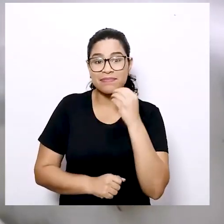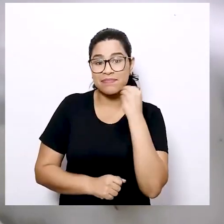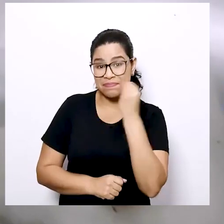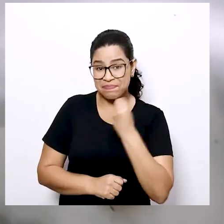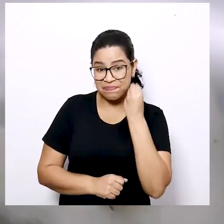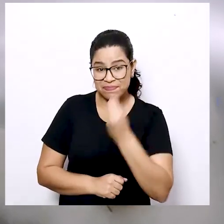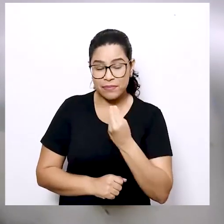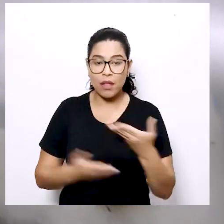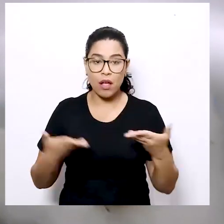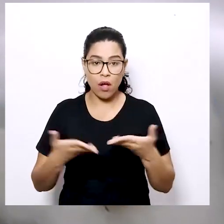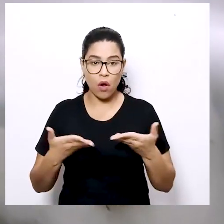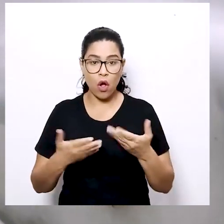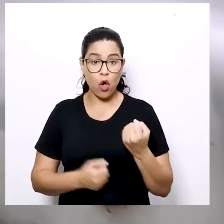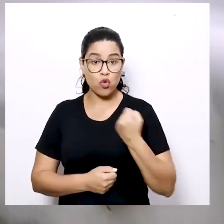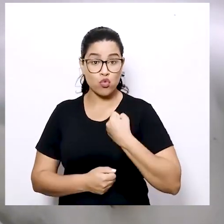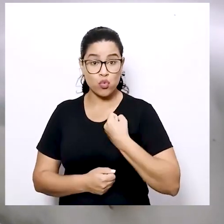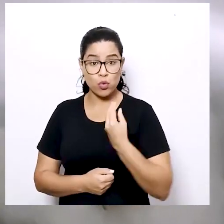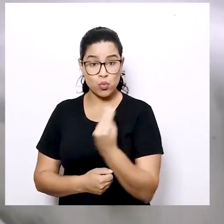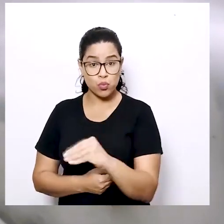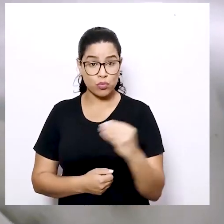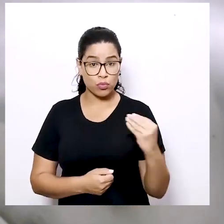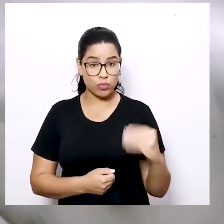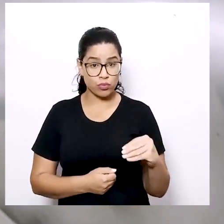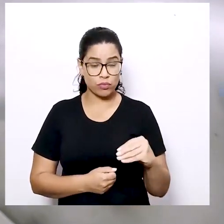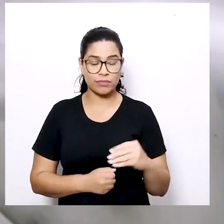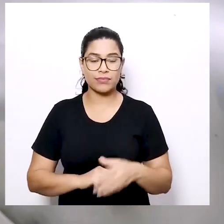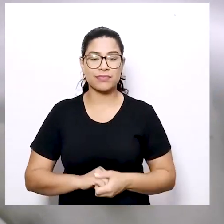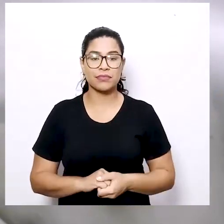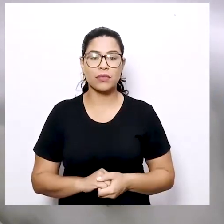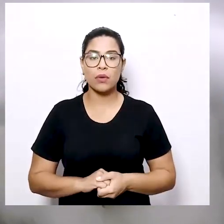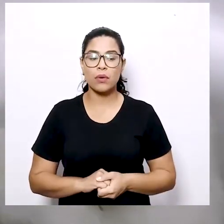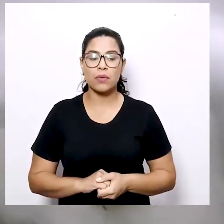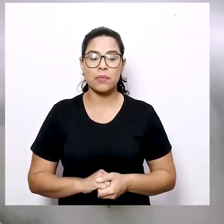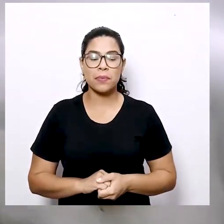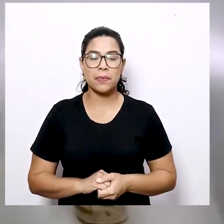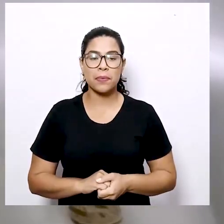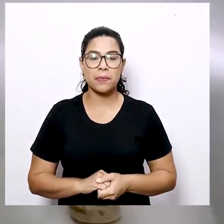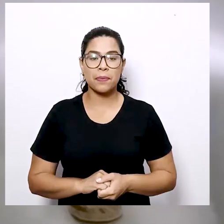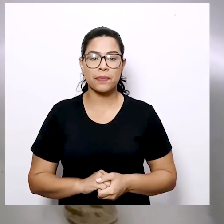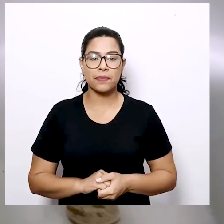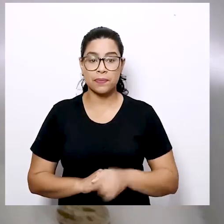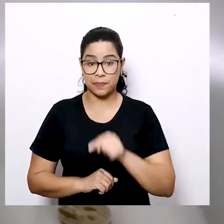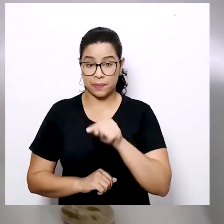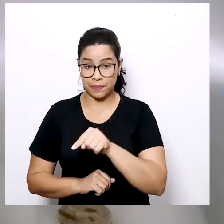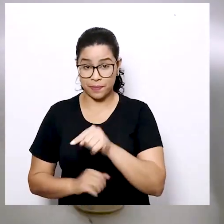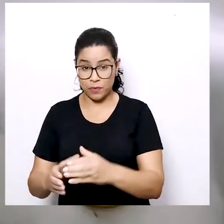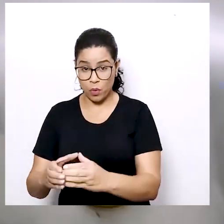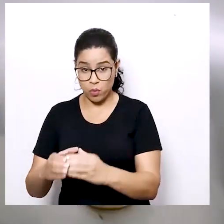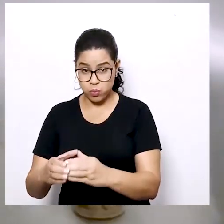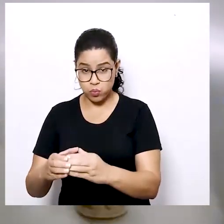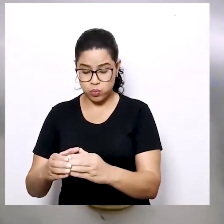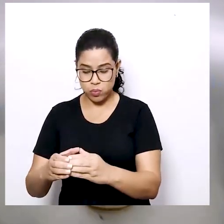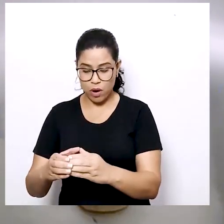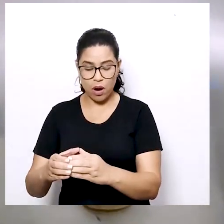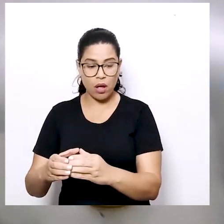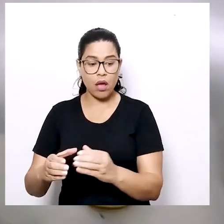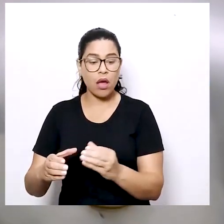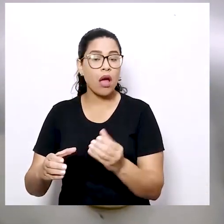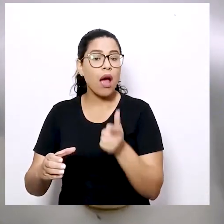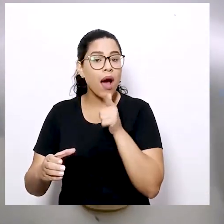vamos numerar as tigelinhas. O potinho, o copinho, o que você tiver em casa. No potinho que nós